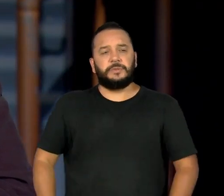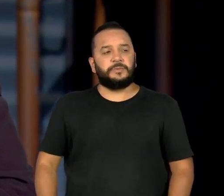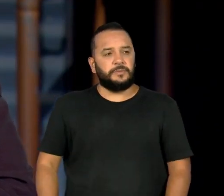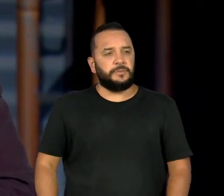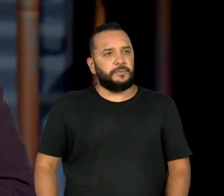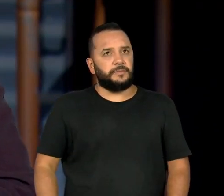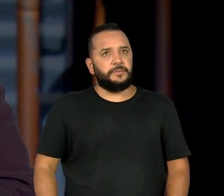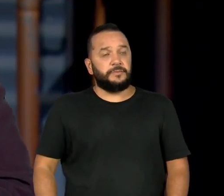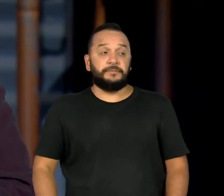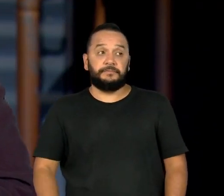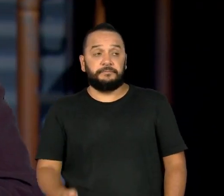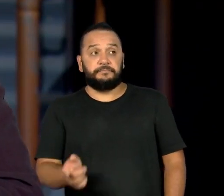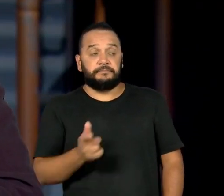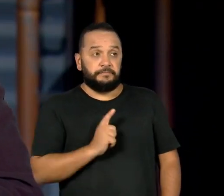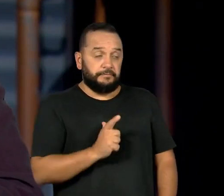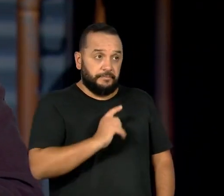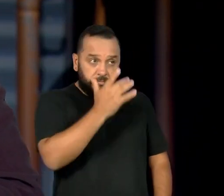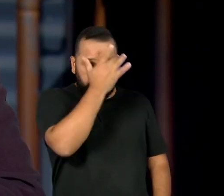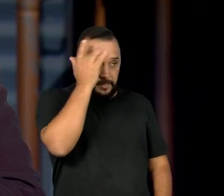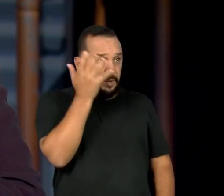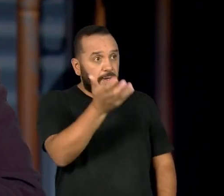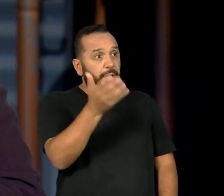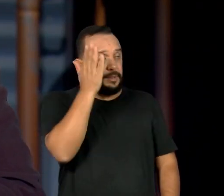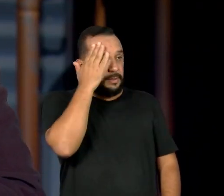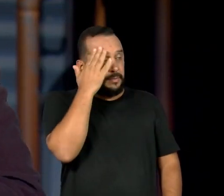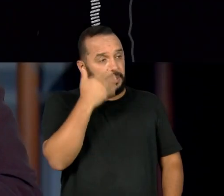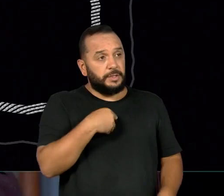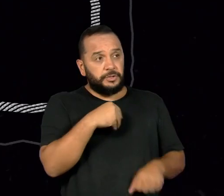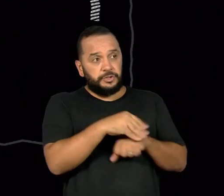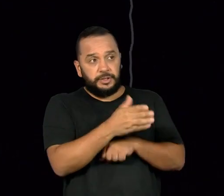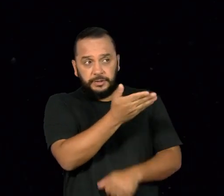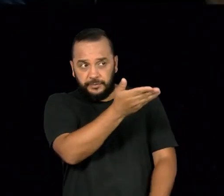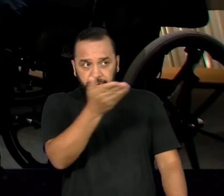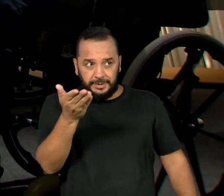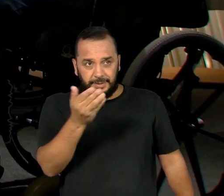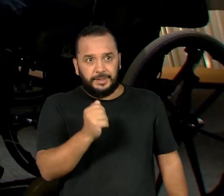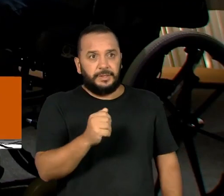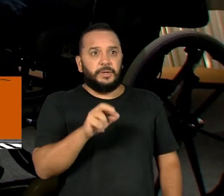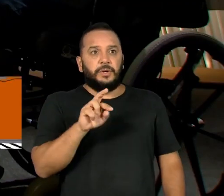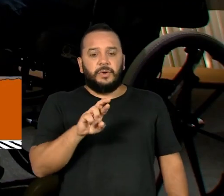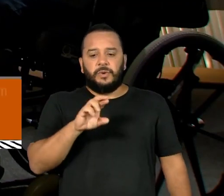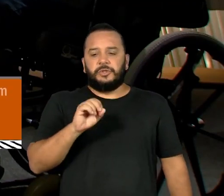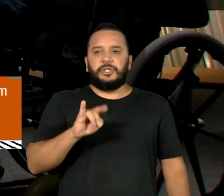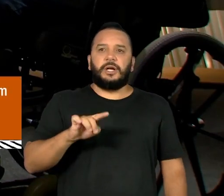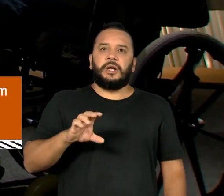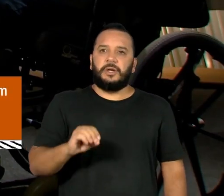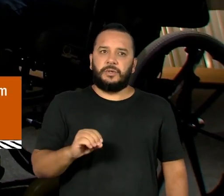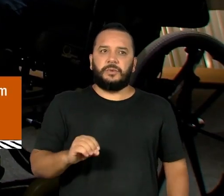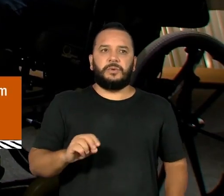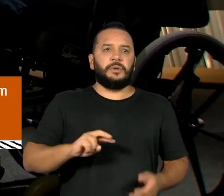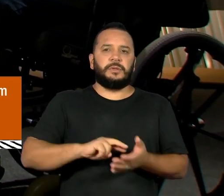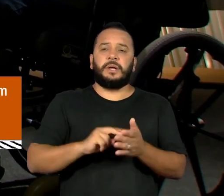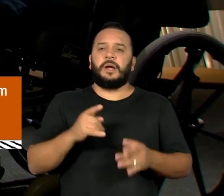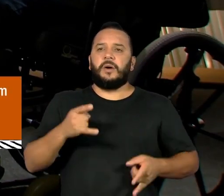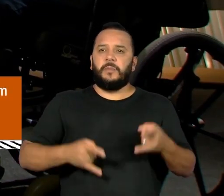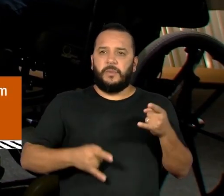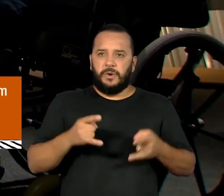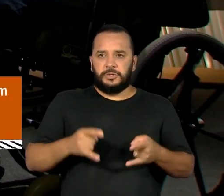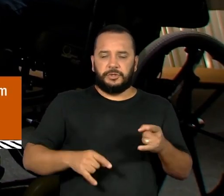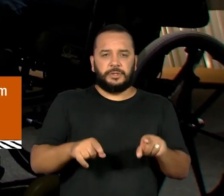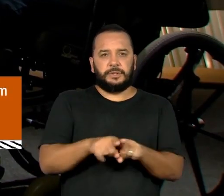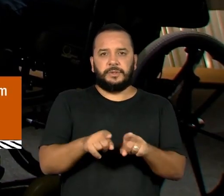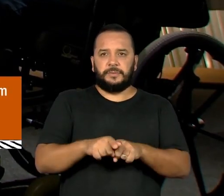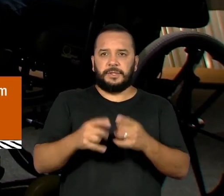estão te perguntando. Tem muita gente aqui querendo saber dicas de você. Rogério, o que a robótica, a inteligência artificial